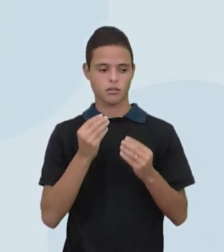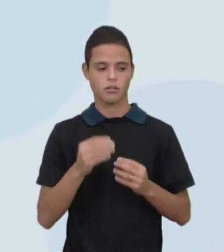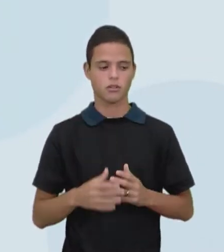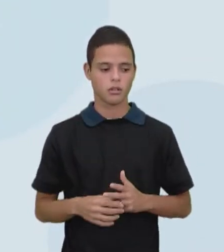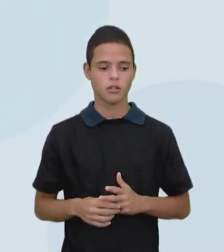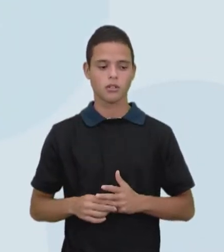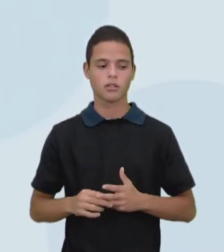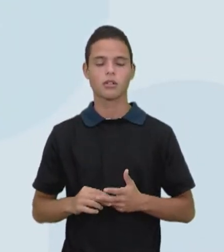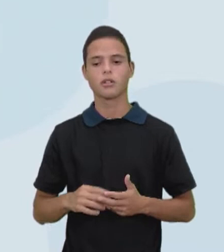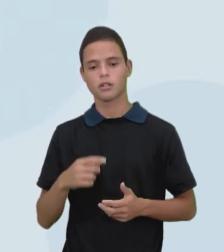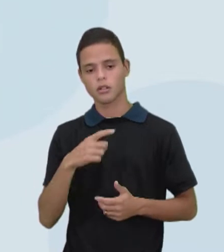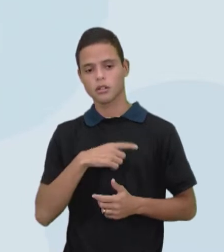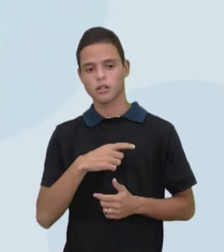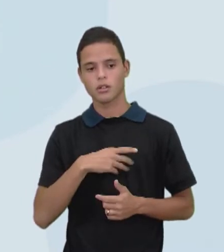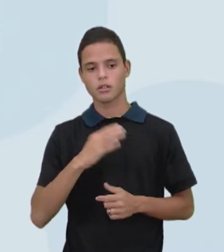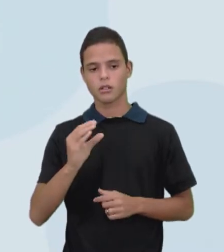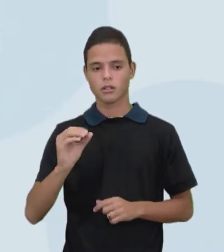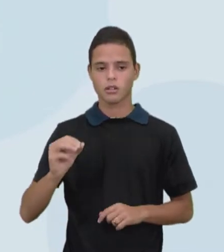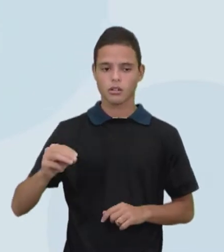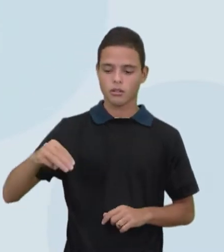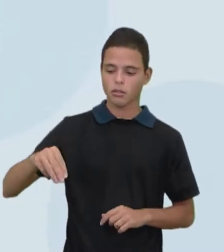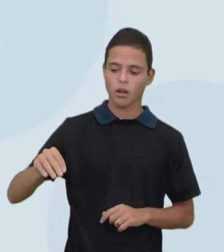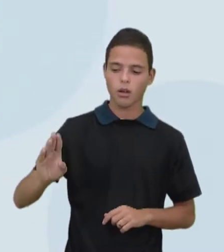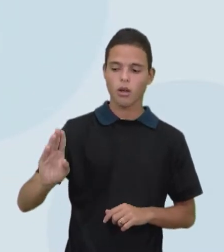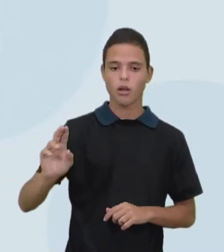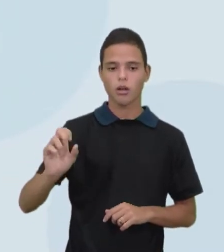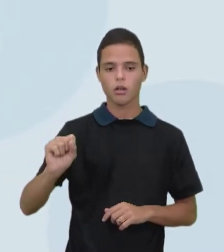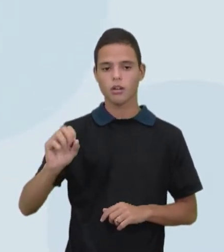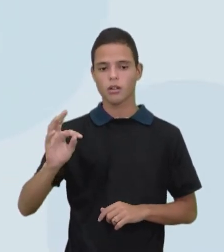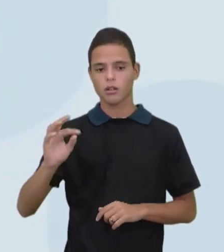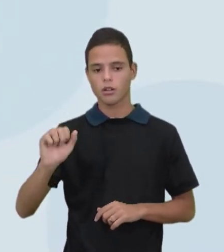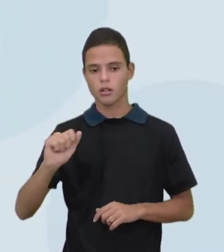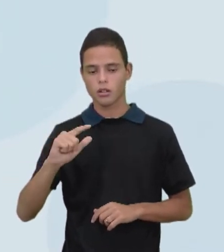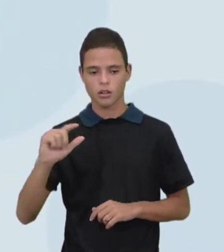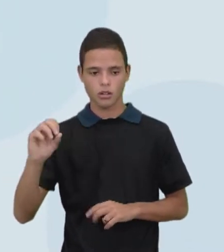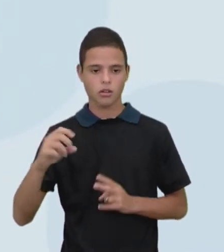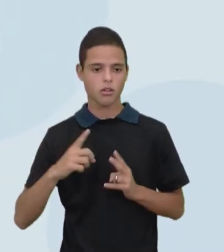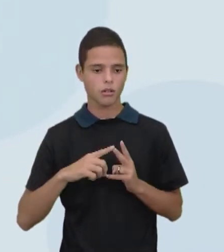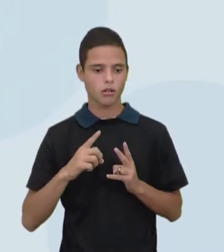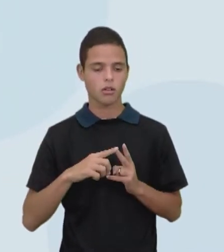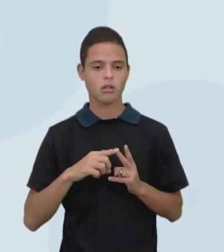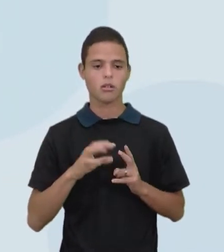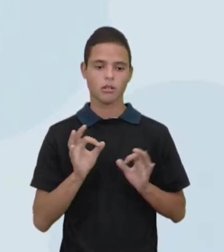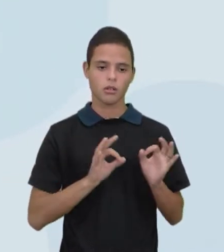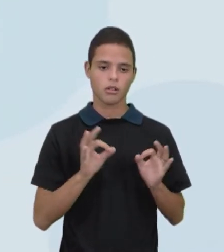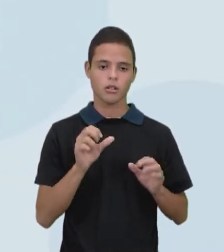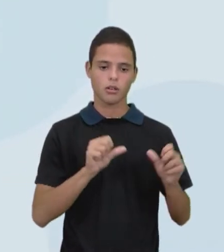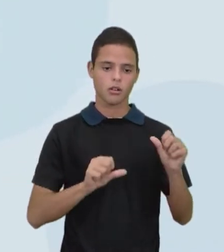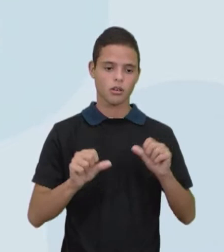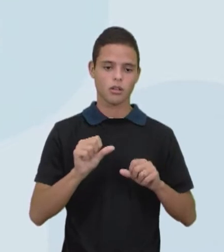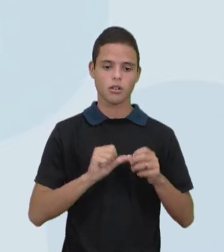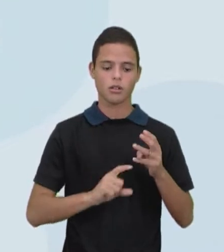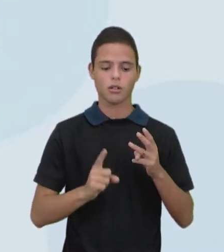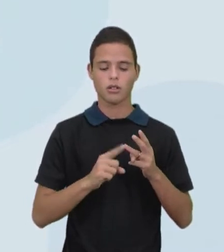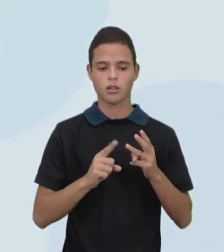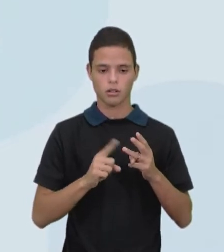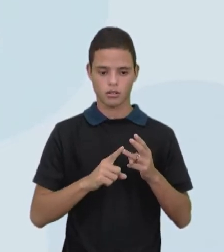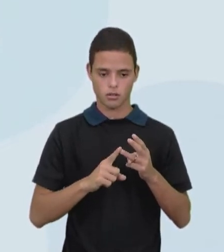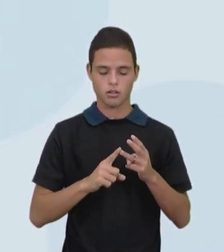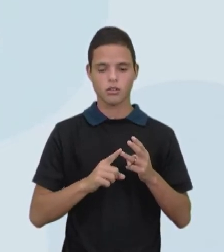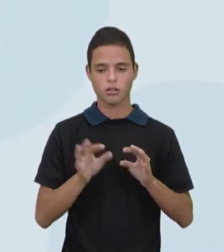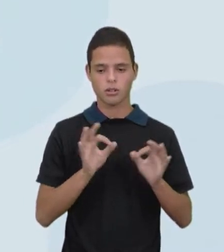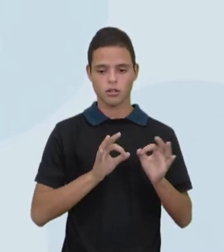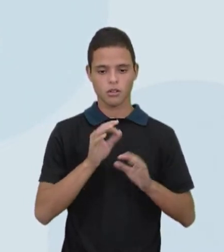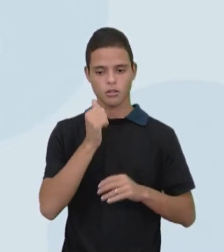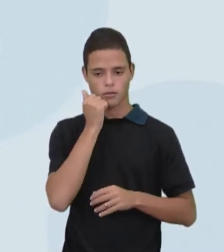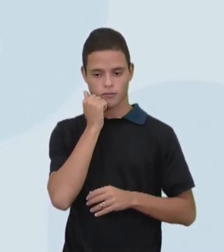o tipo que é combustão, processos termoquímicos, processos biológicos. No caso